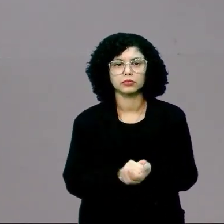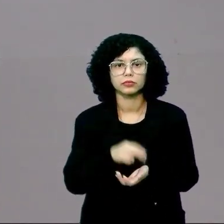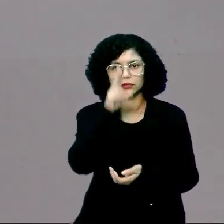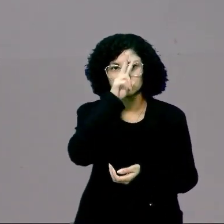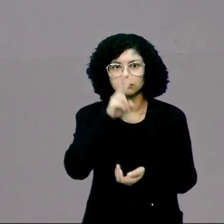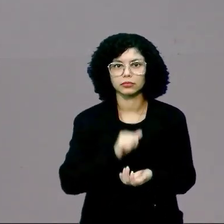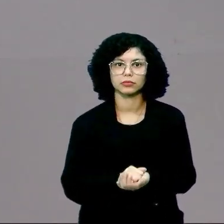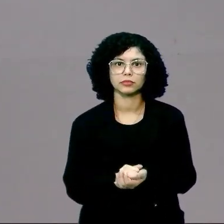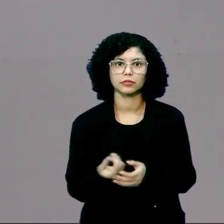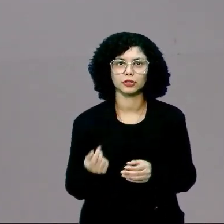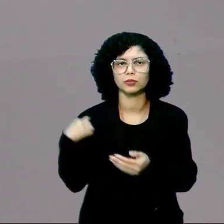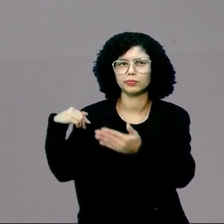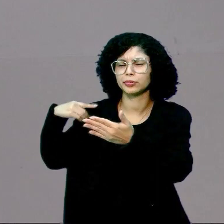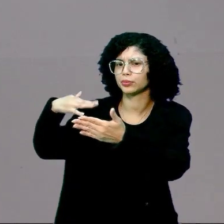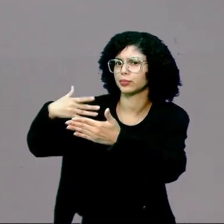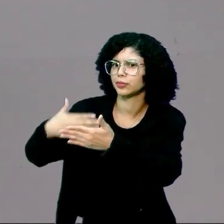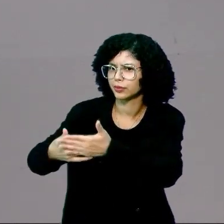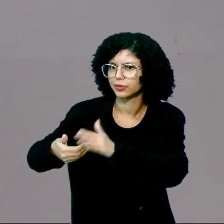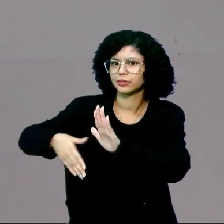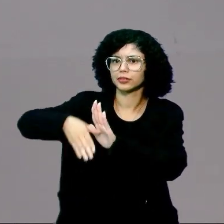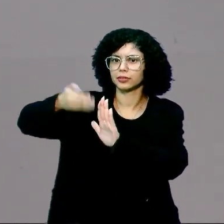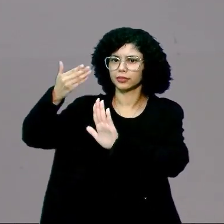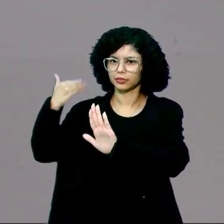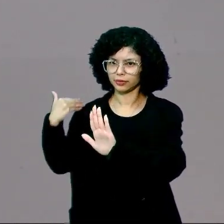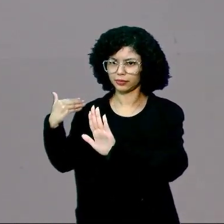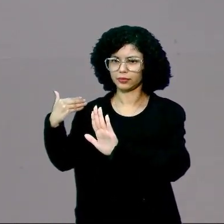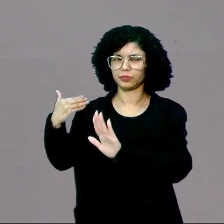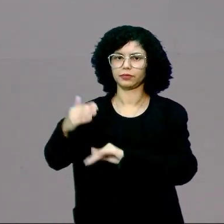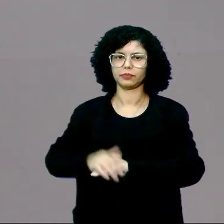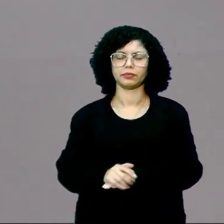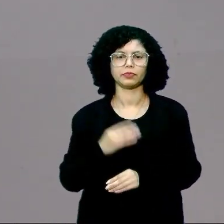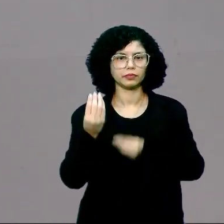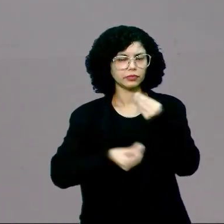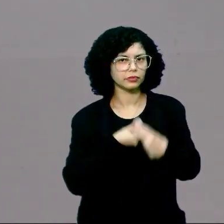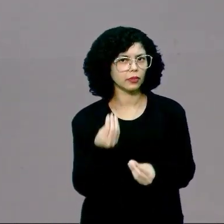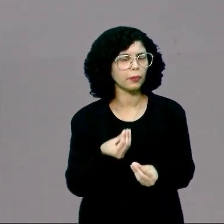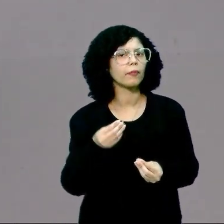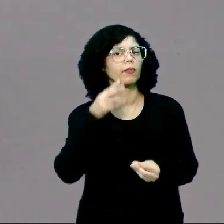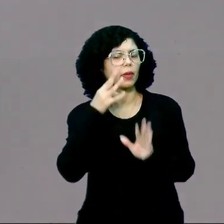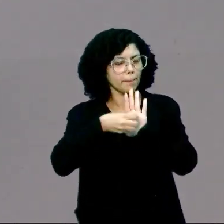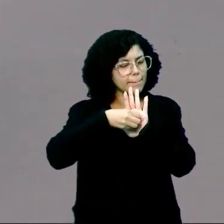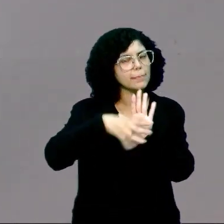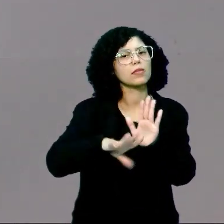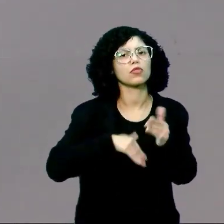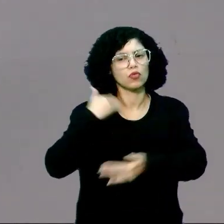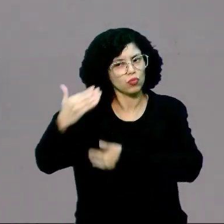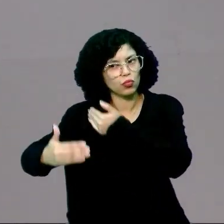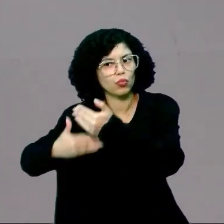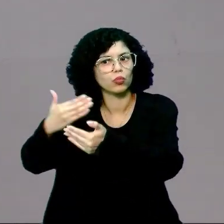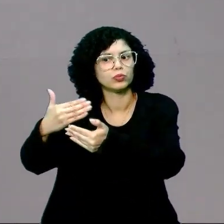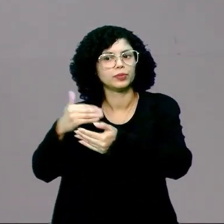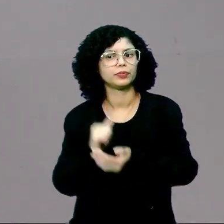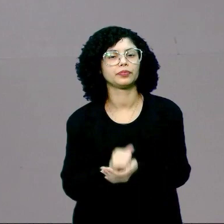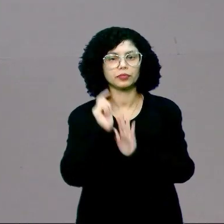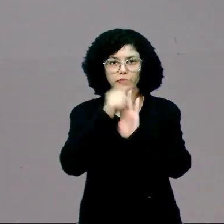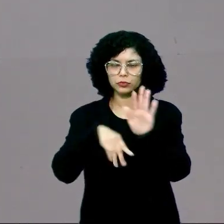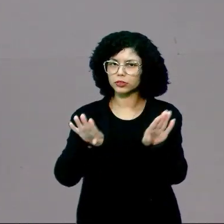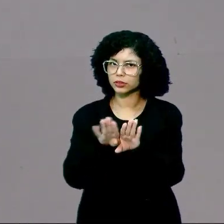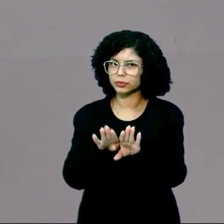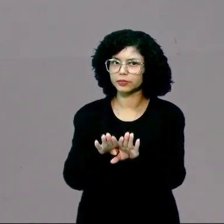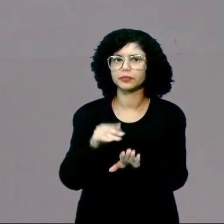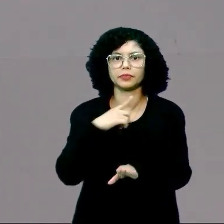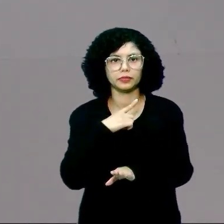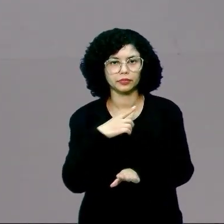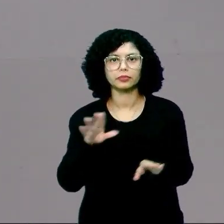vai lembrar de um retrospecto anterior, né? Então, conforme as mídias foram evoluindo, os gêneros que